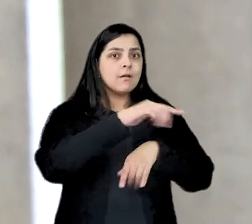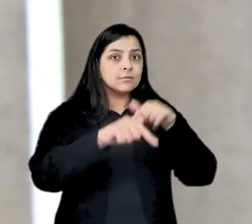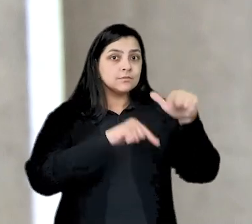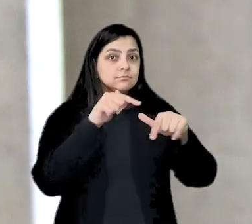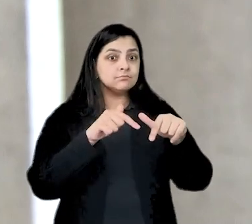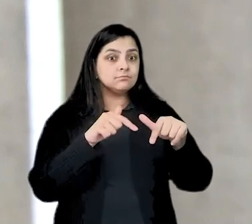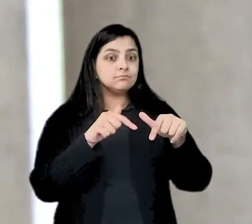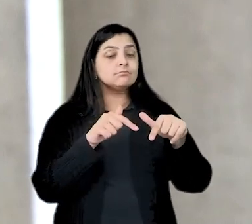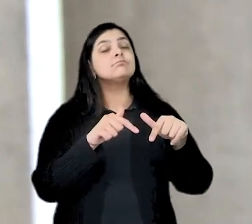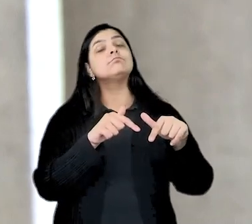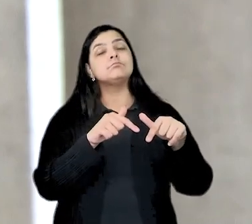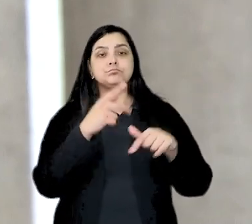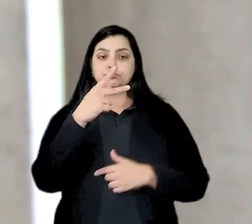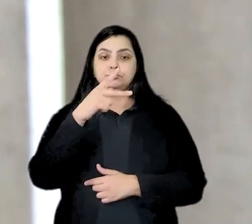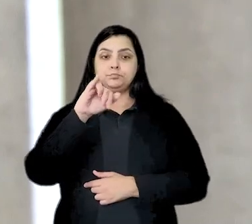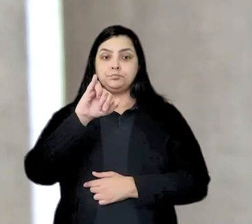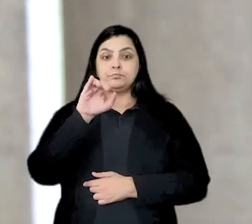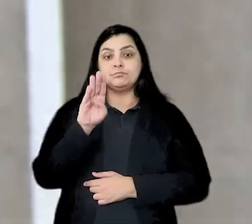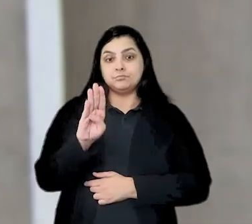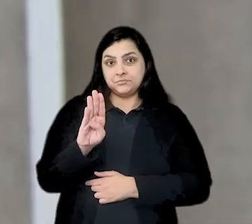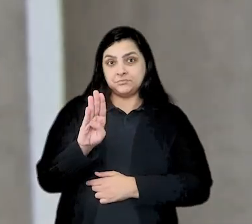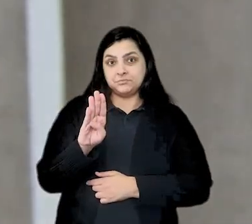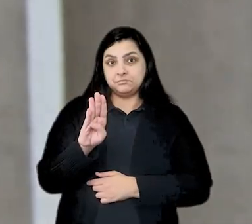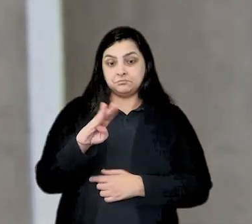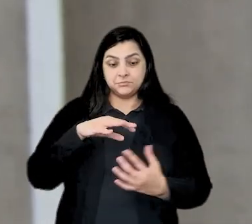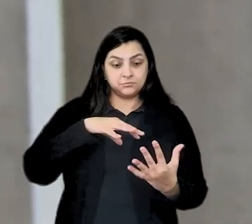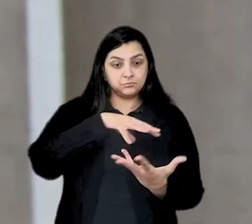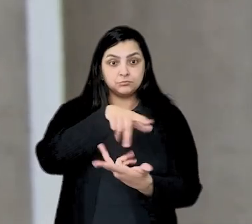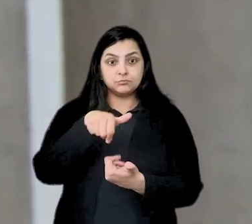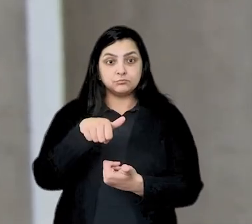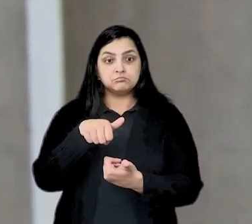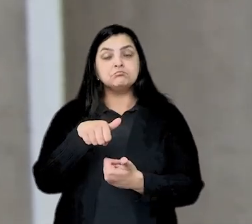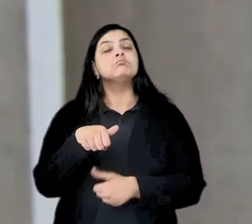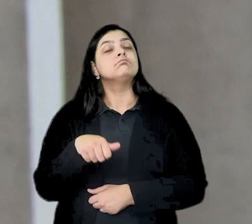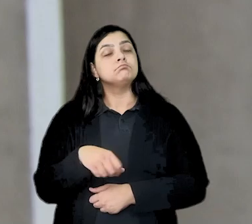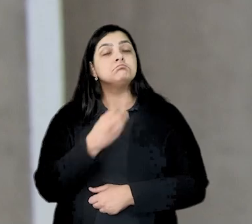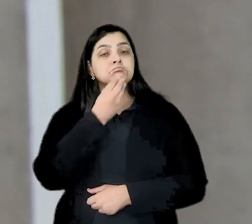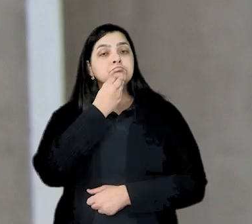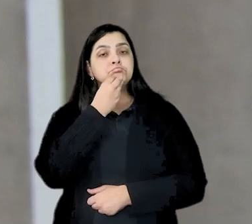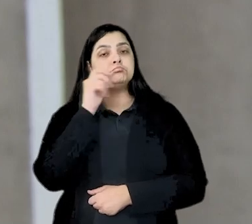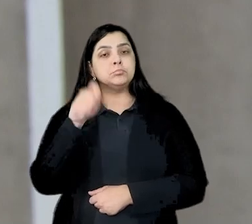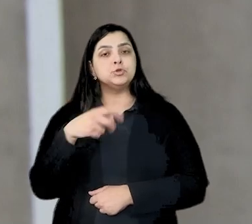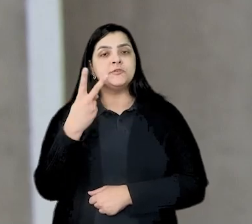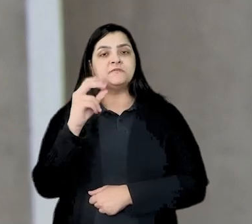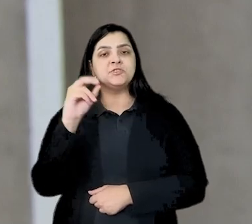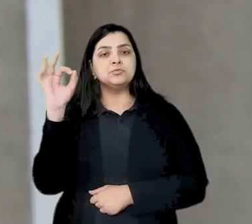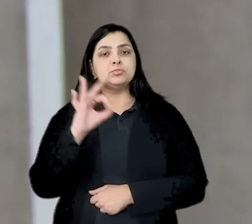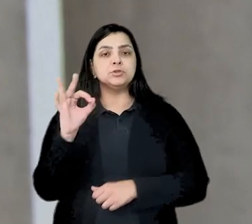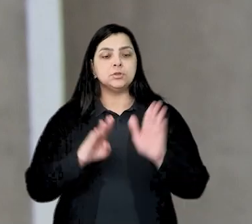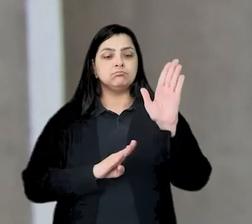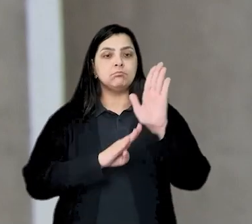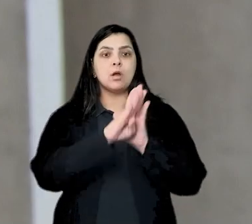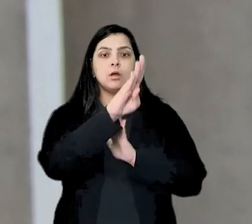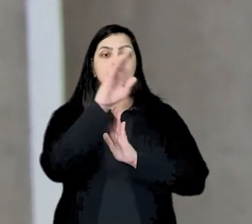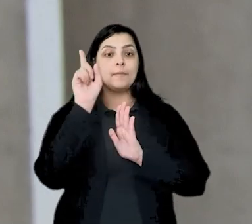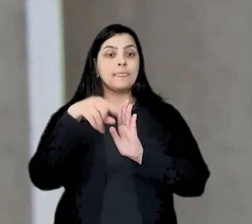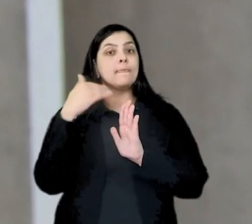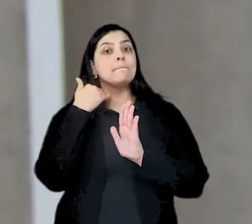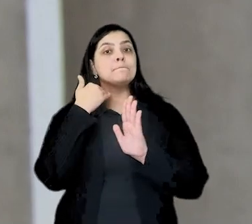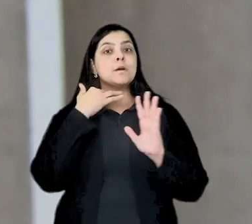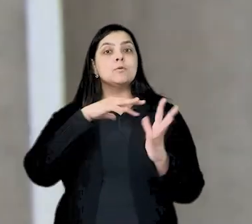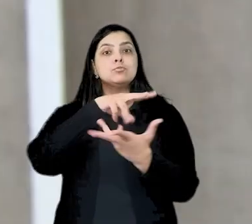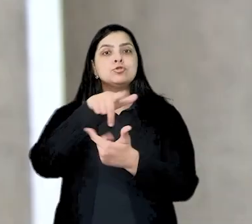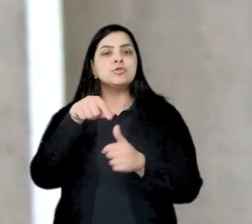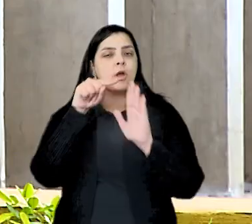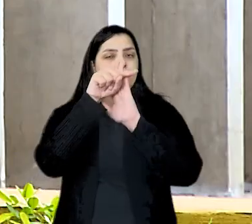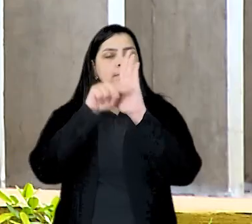mercado de trabalho, o Produto Interno Bruto, o PIB global, poderia crescer mais de 20%. Essa é uma estimativa do